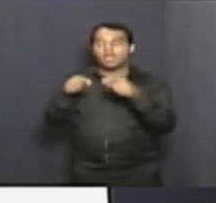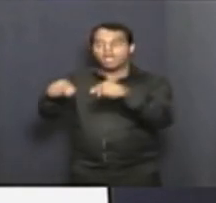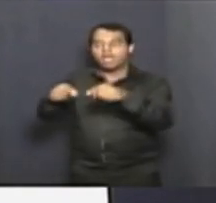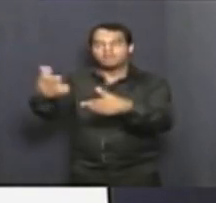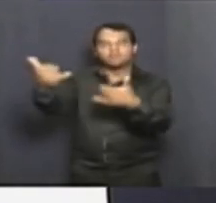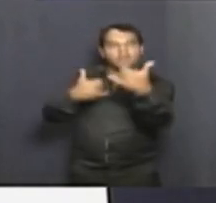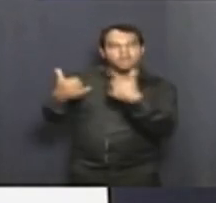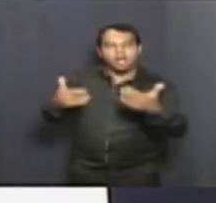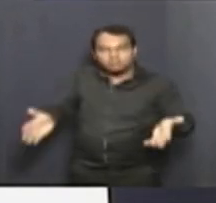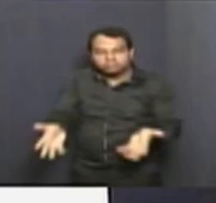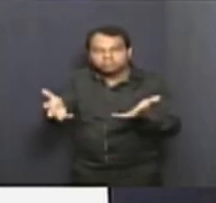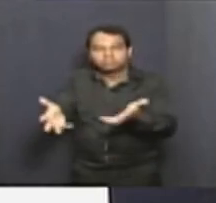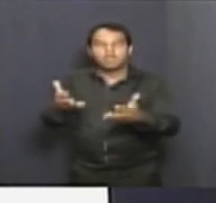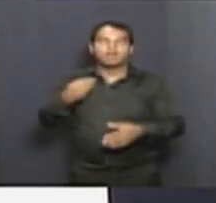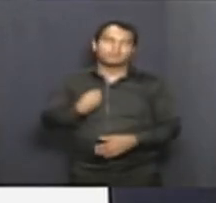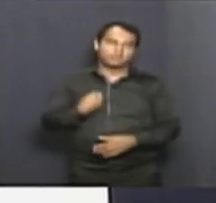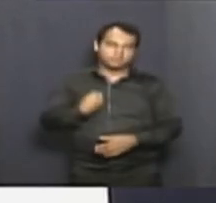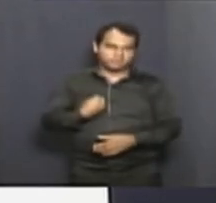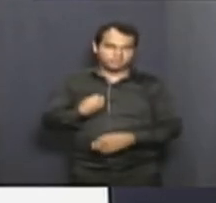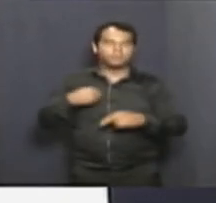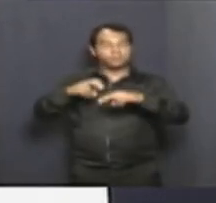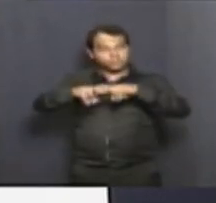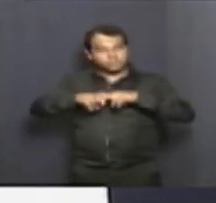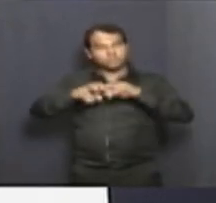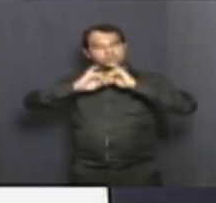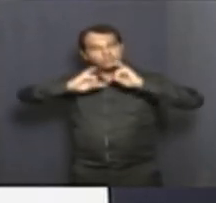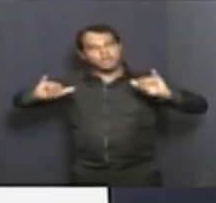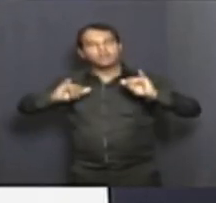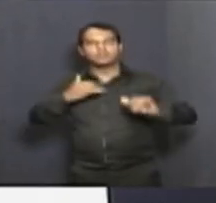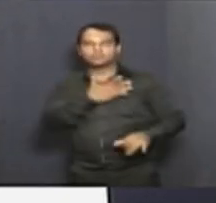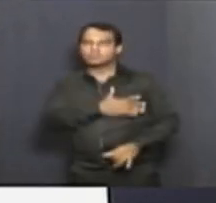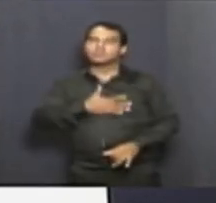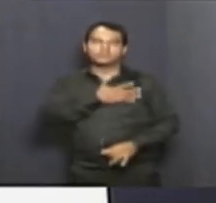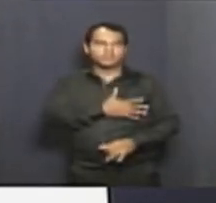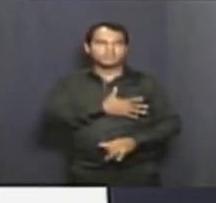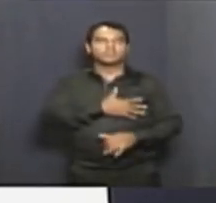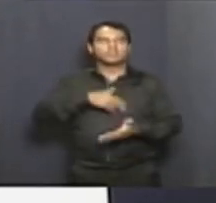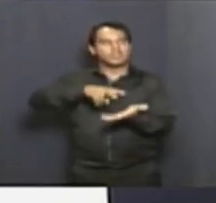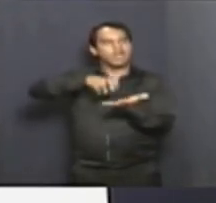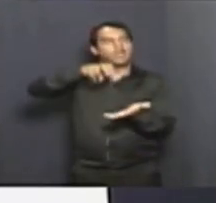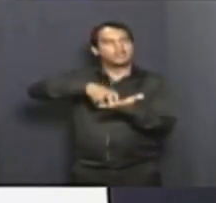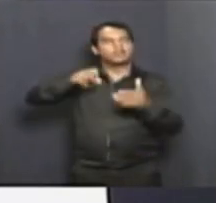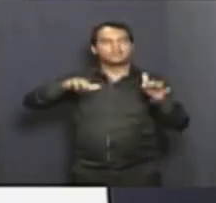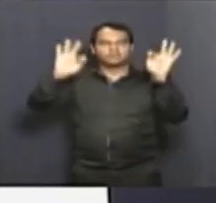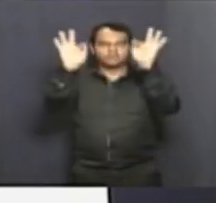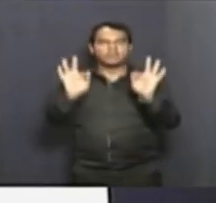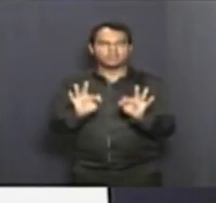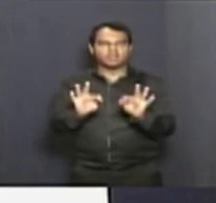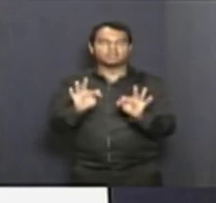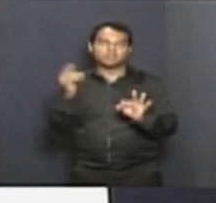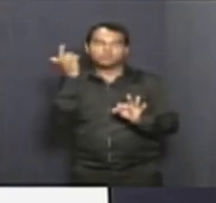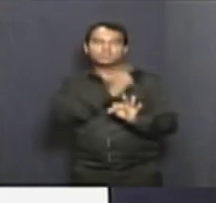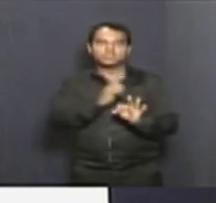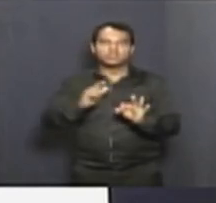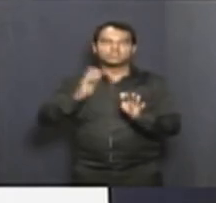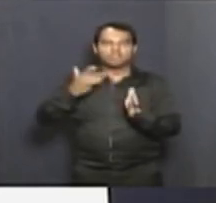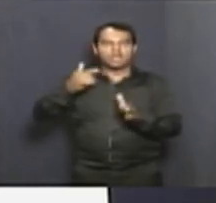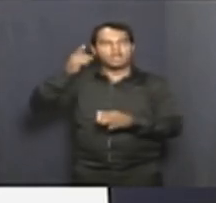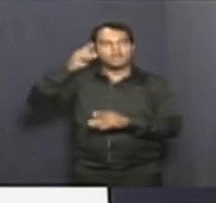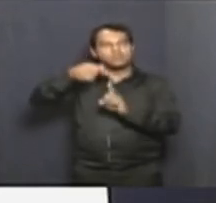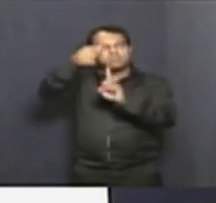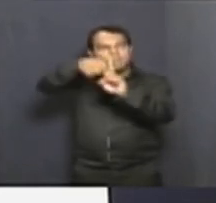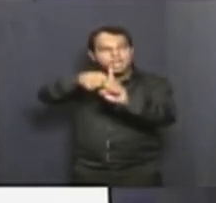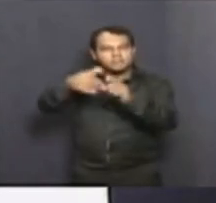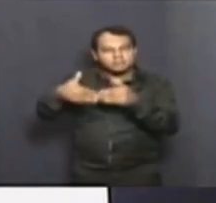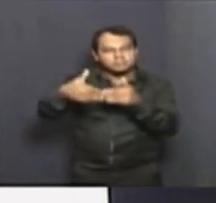participação e com isso tenho que dizer da minha satisfação e alegria de ter sido ao longo desses últimos 30 dias o